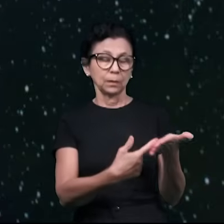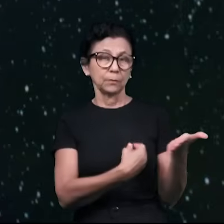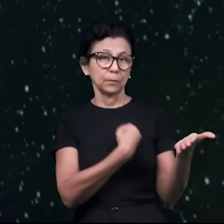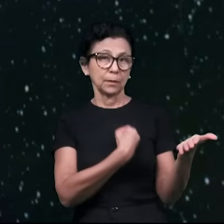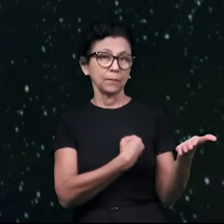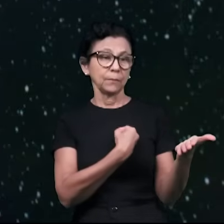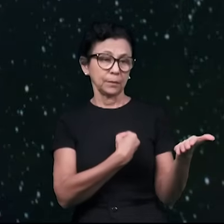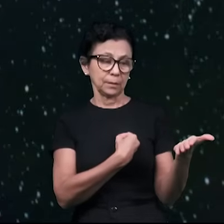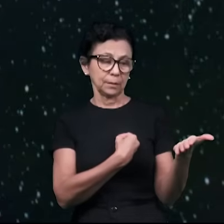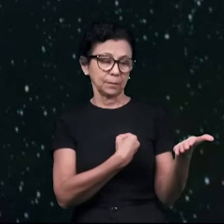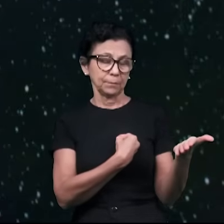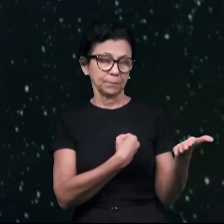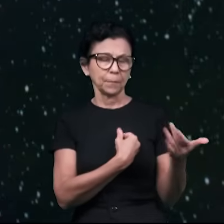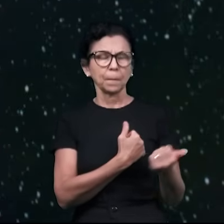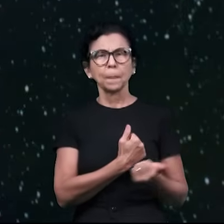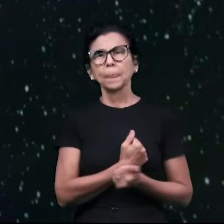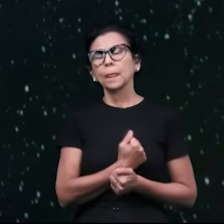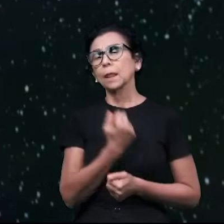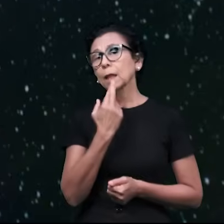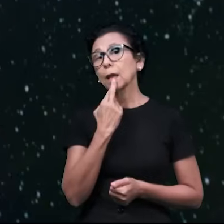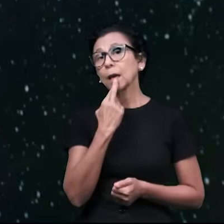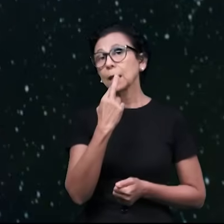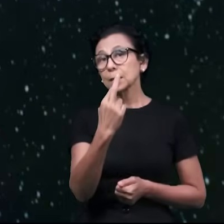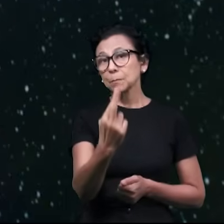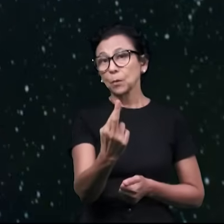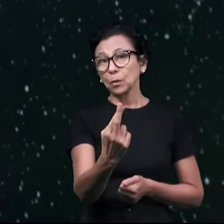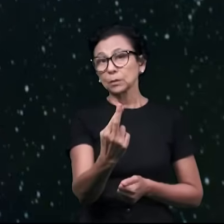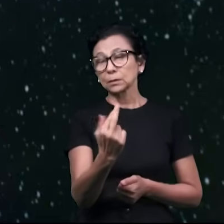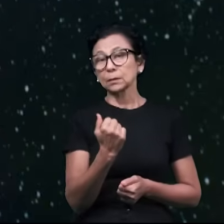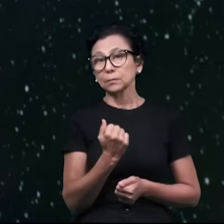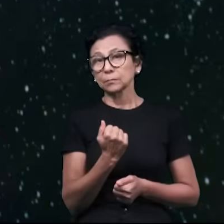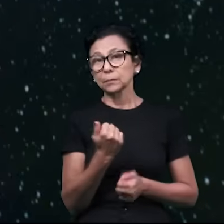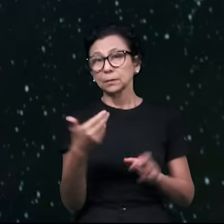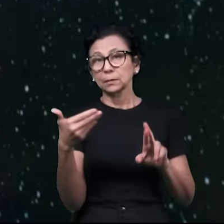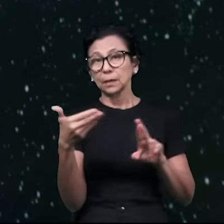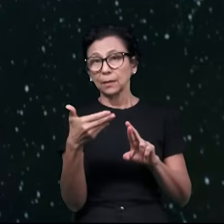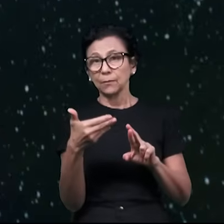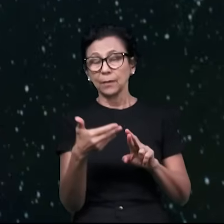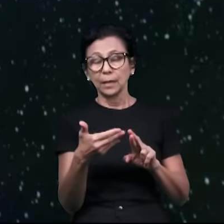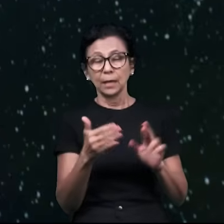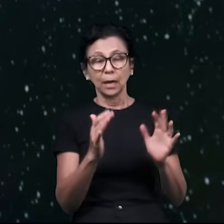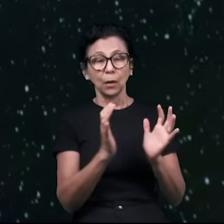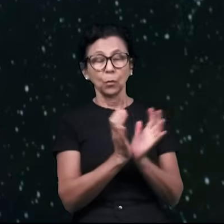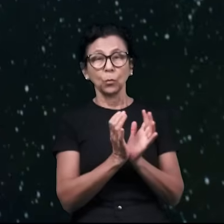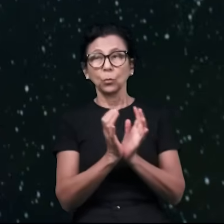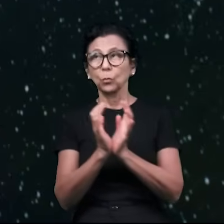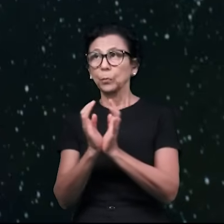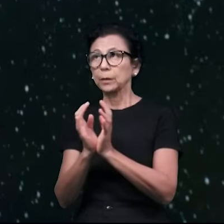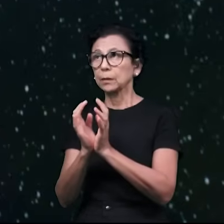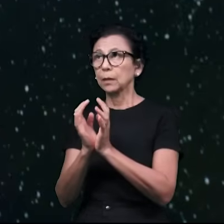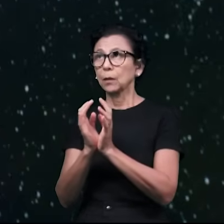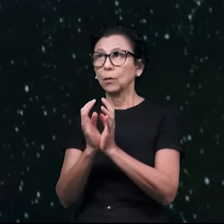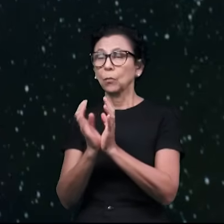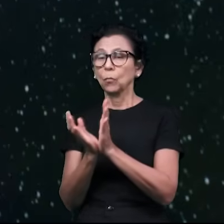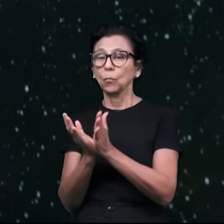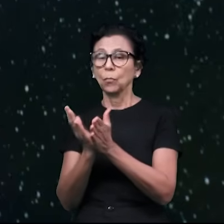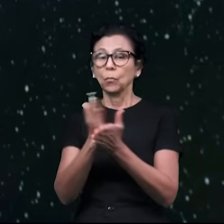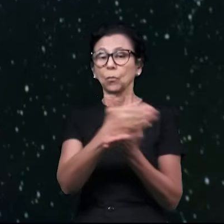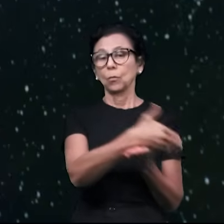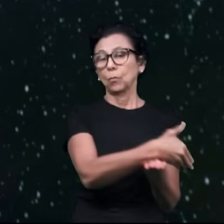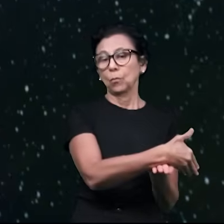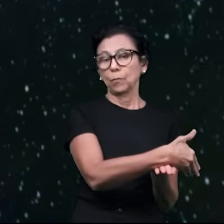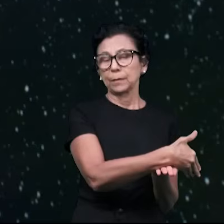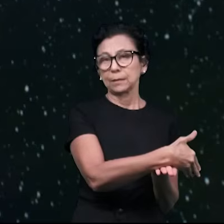fala daqueles que estão afastados, excluídos. Eu vejo que a gente precisa se concentrar